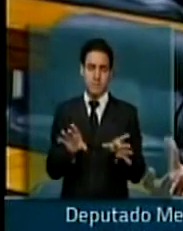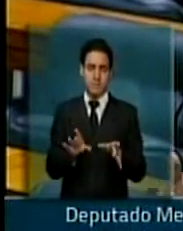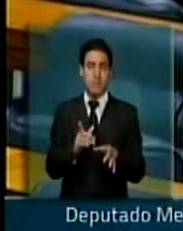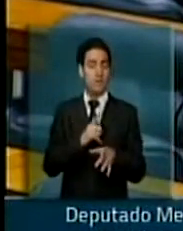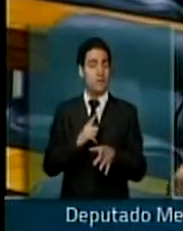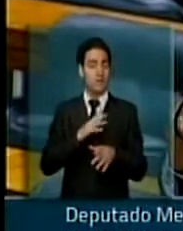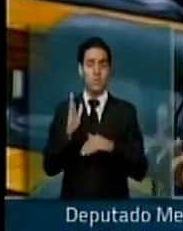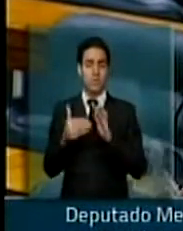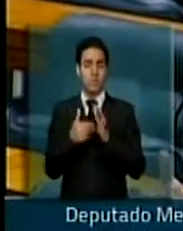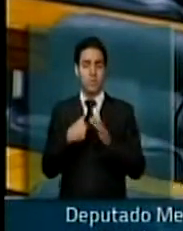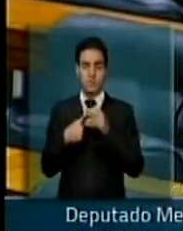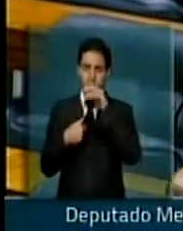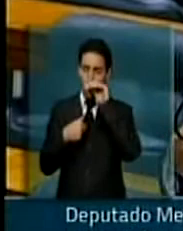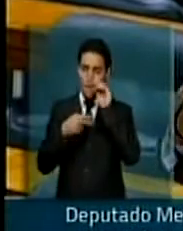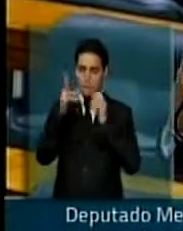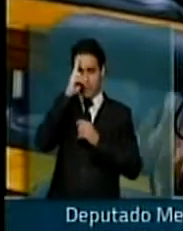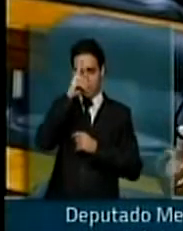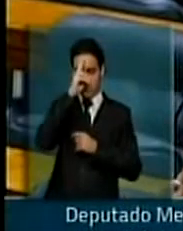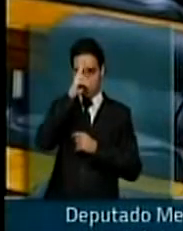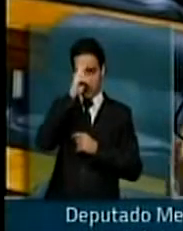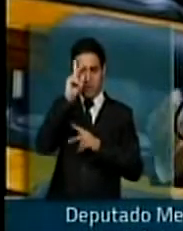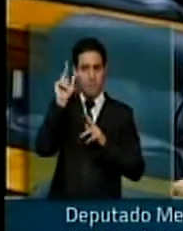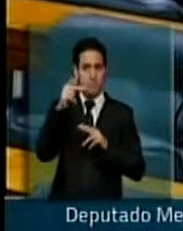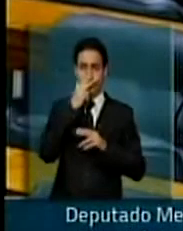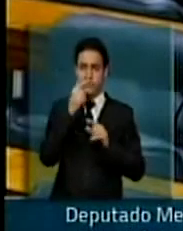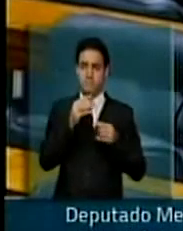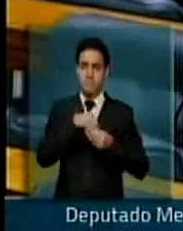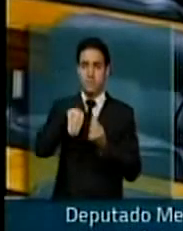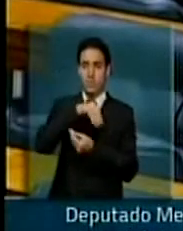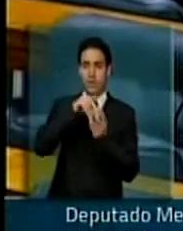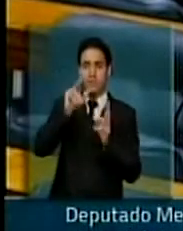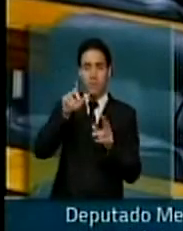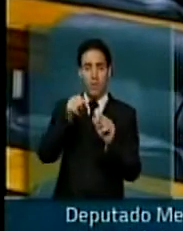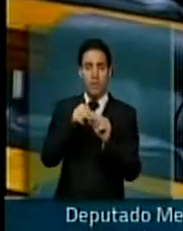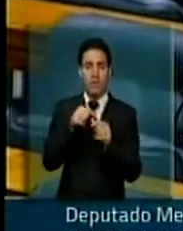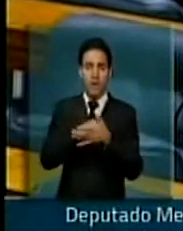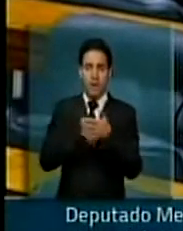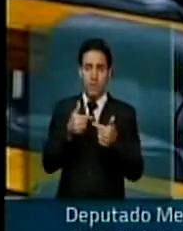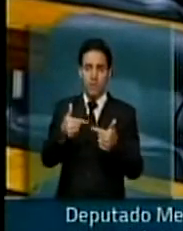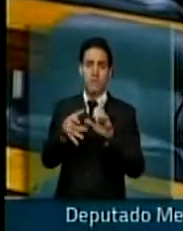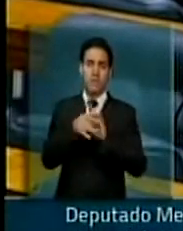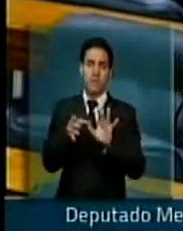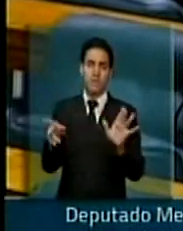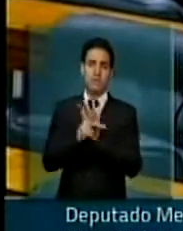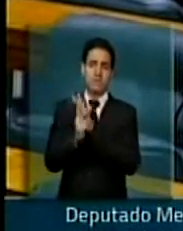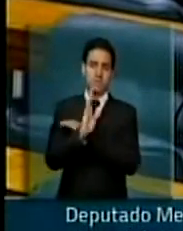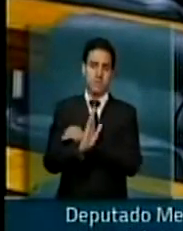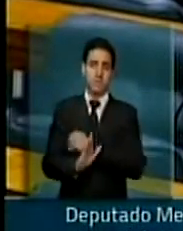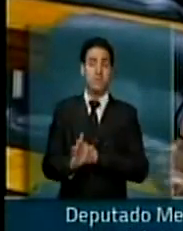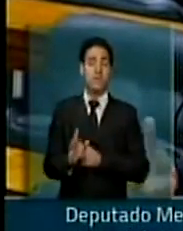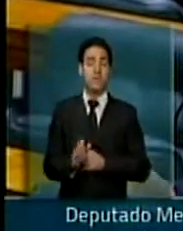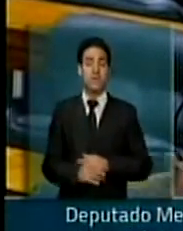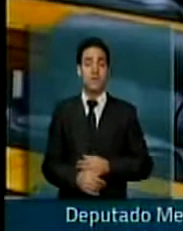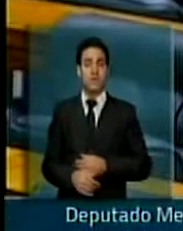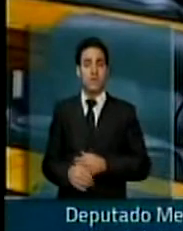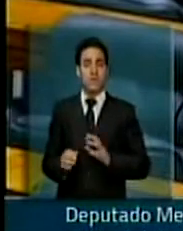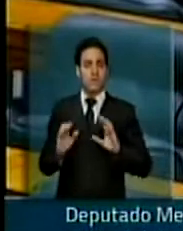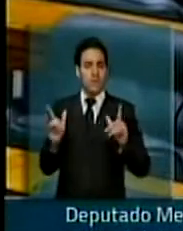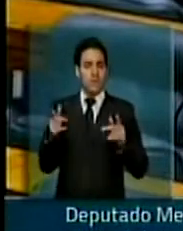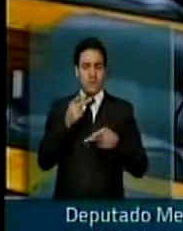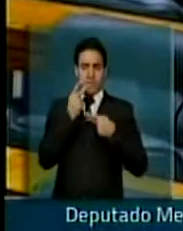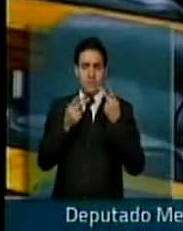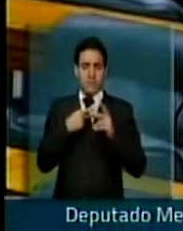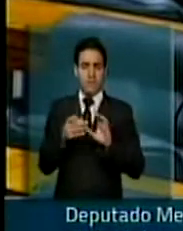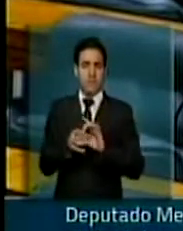sua história confundida com as raízes básicas da democracia brasileira, e evidentemente que, quando se fala